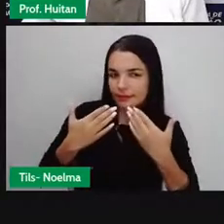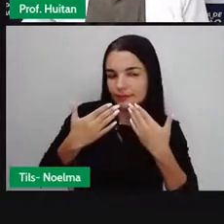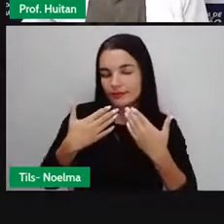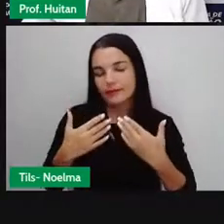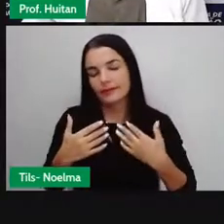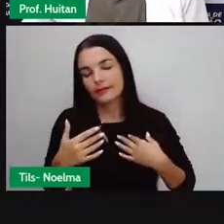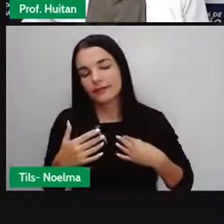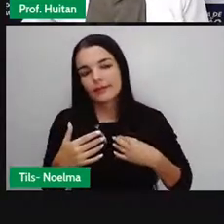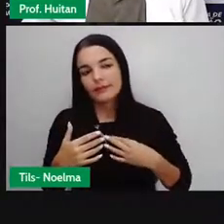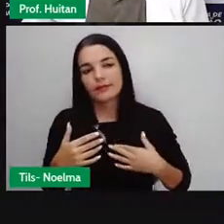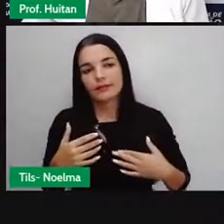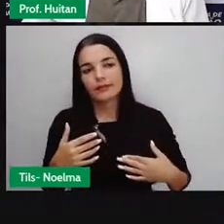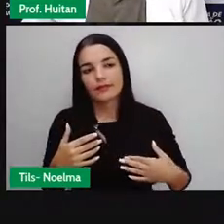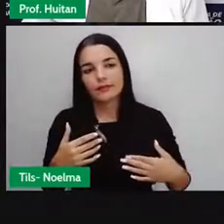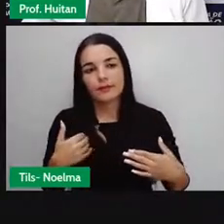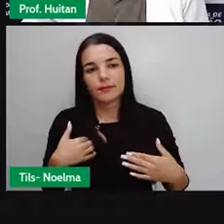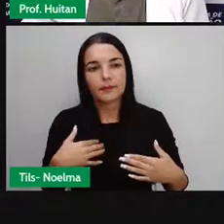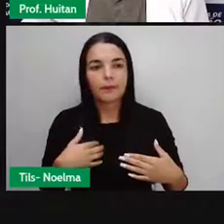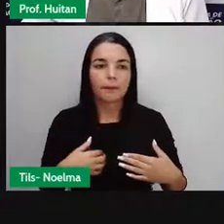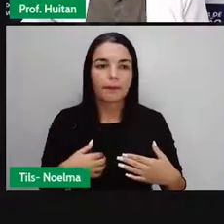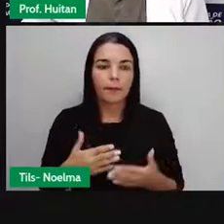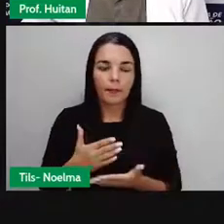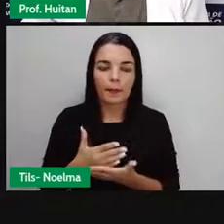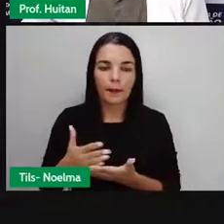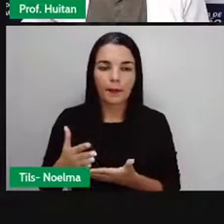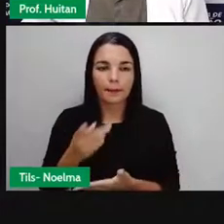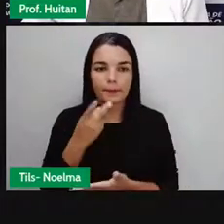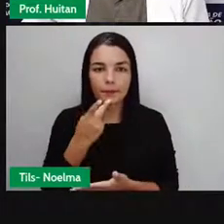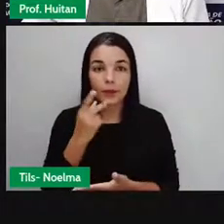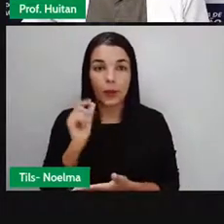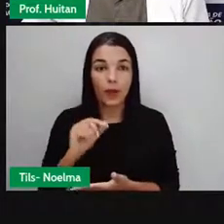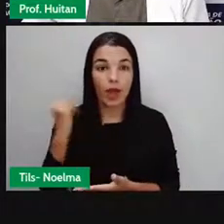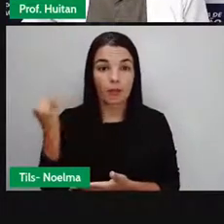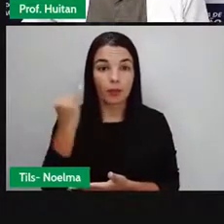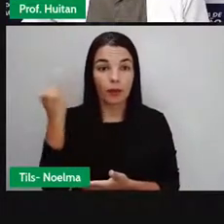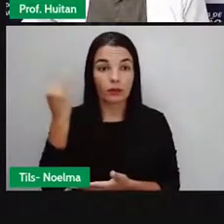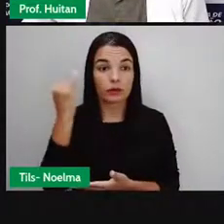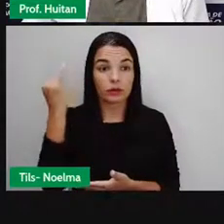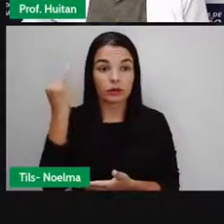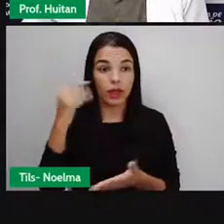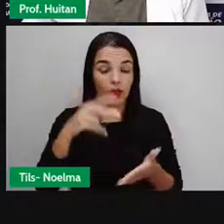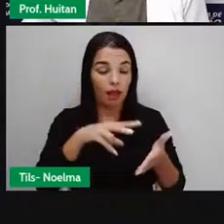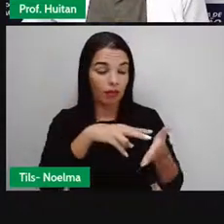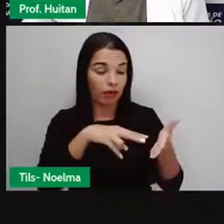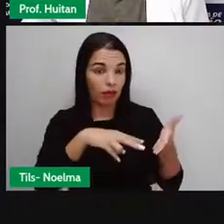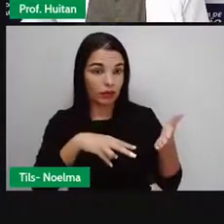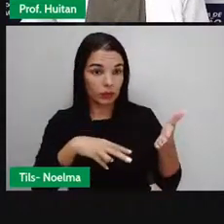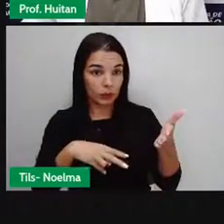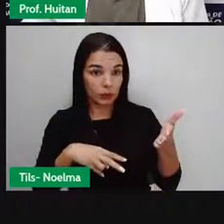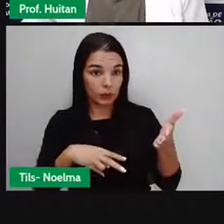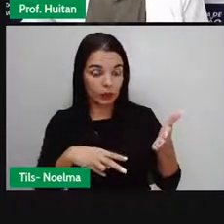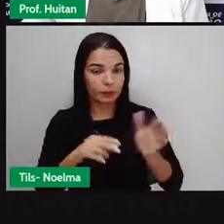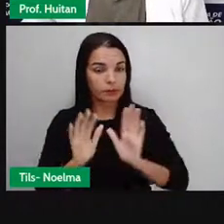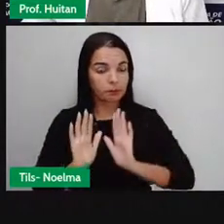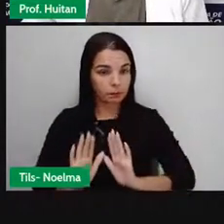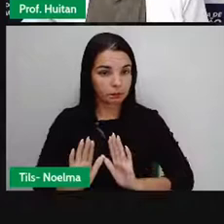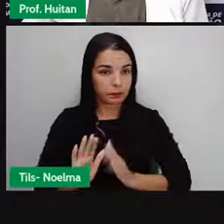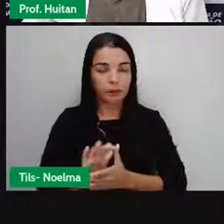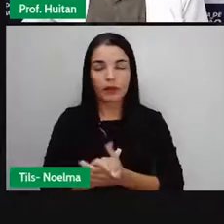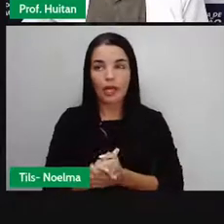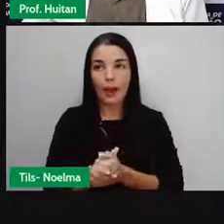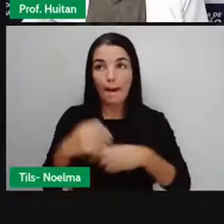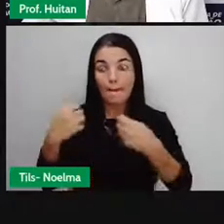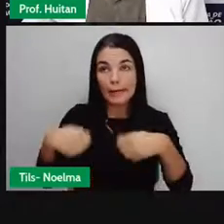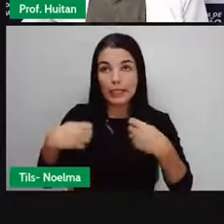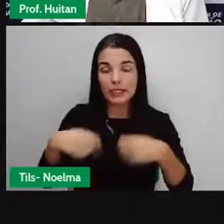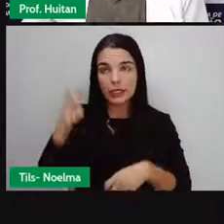teremos, vamos começar falando da importância da leitura, né? Quanto à importância da leitura, nós temos que lembrar